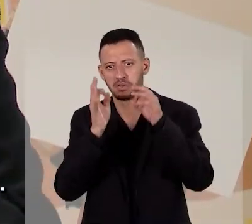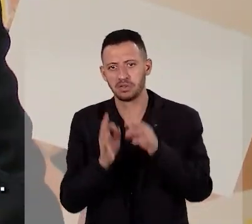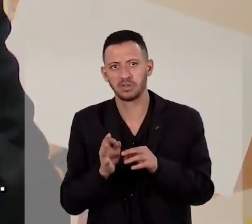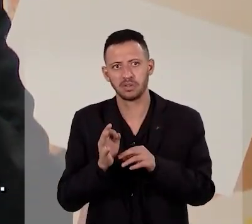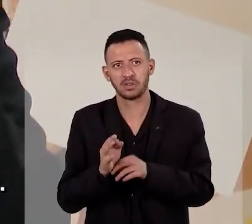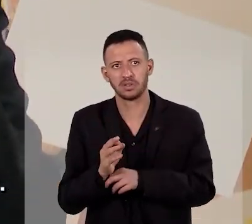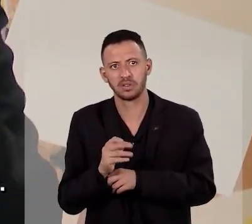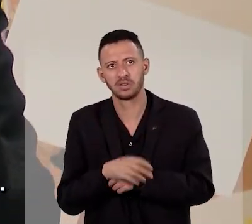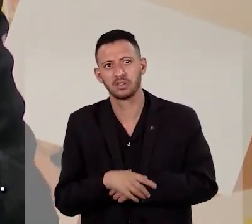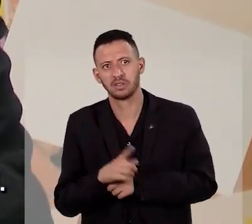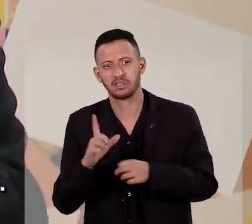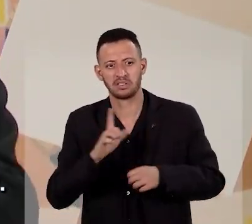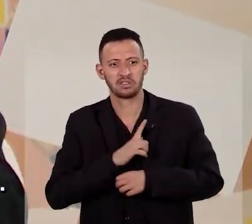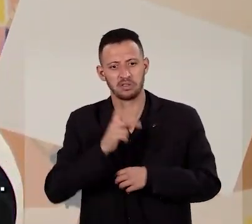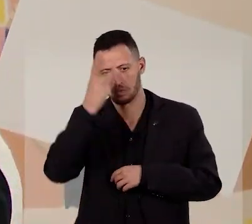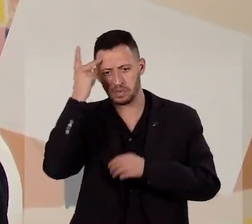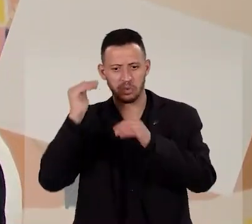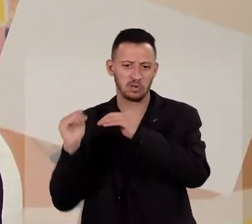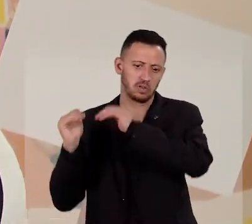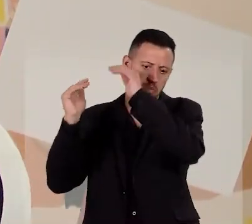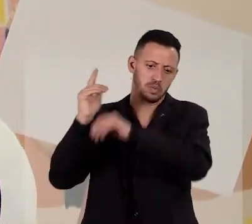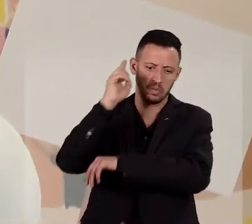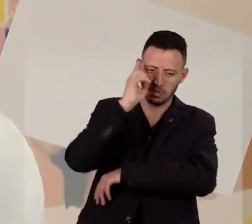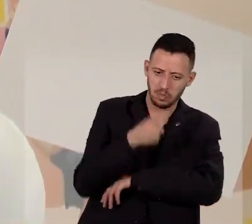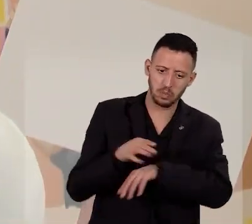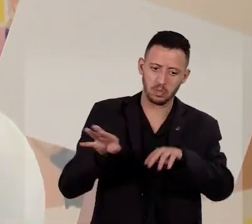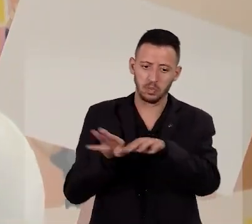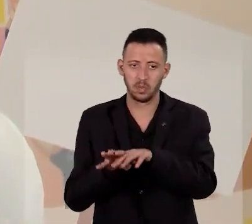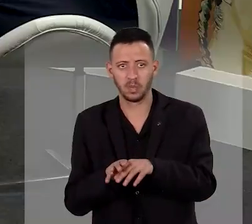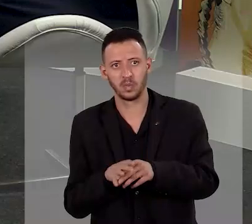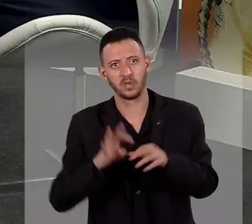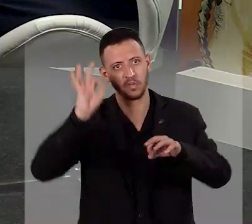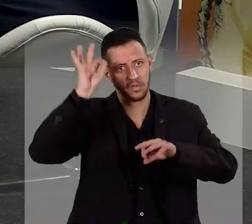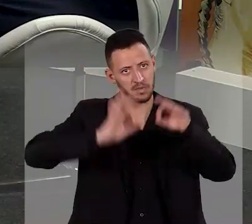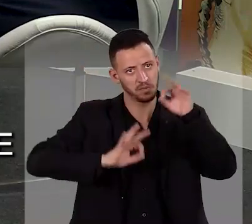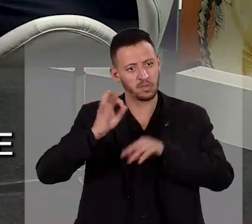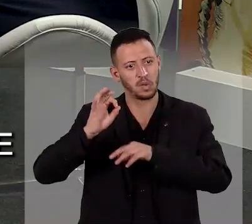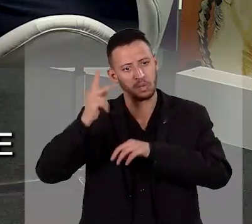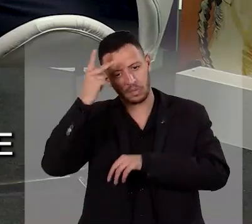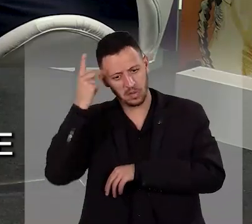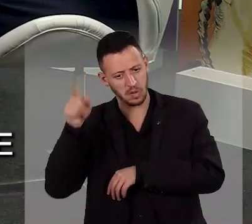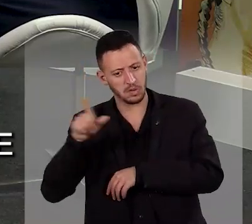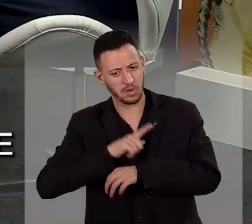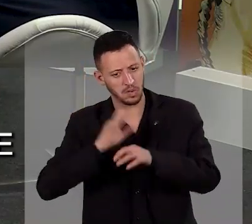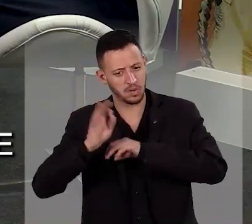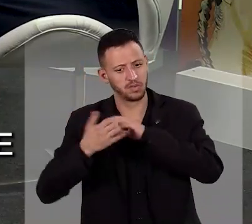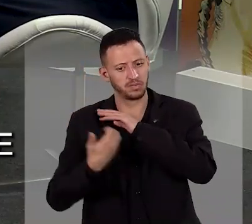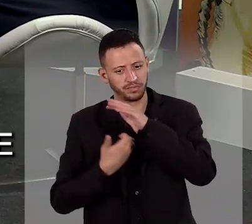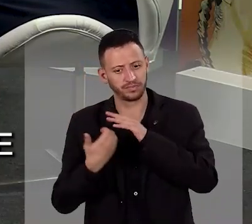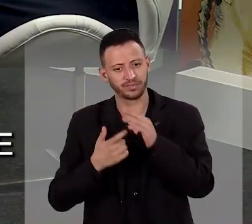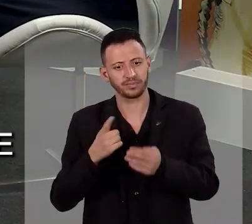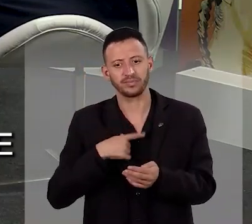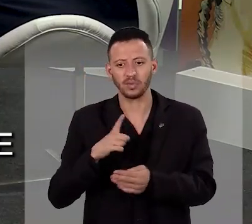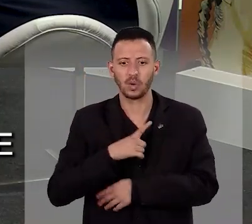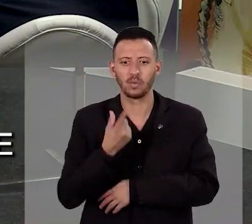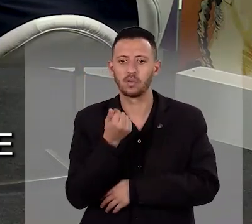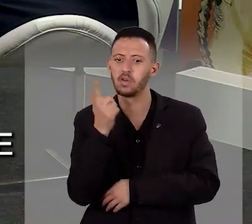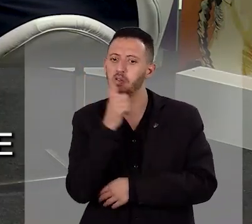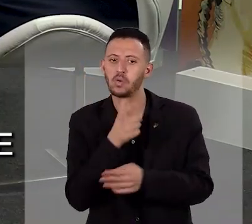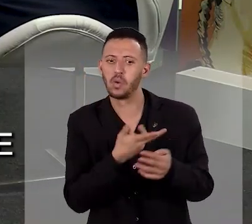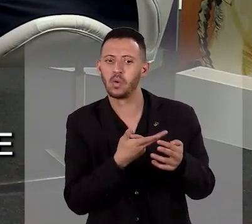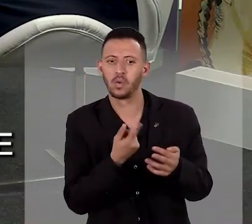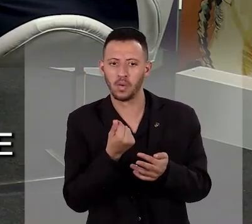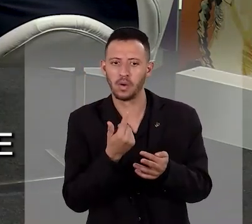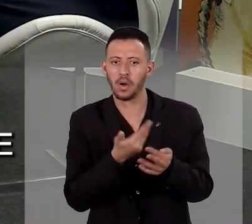porque tem uma subordinação, tem alguém que organiza a empresa, que